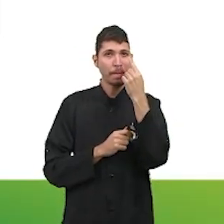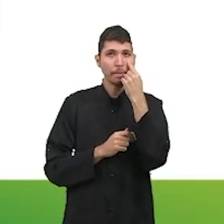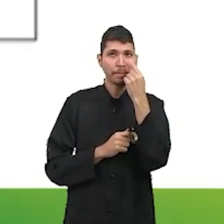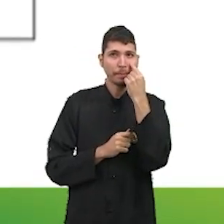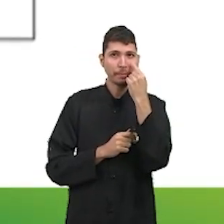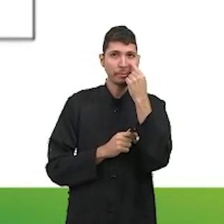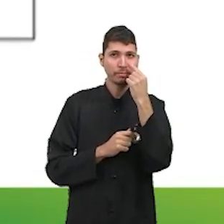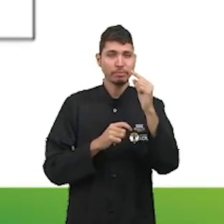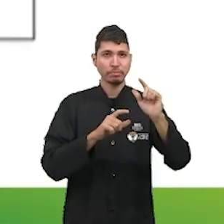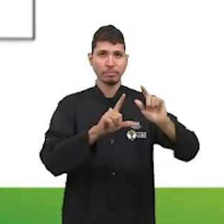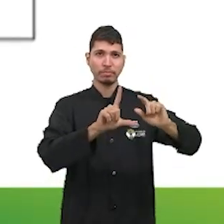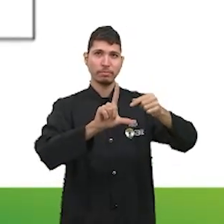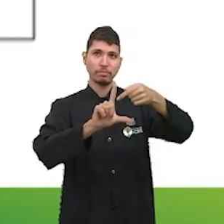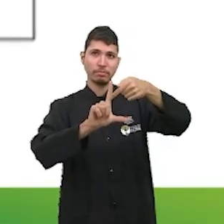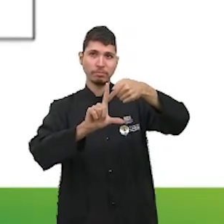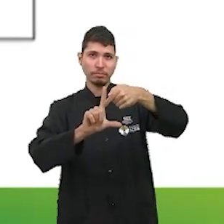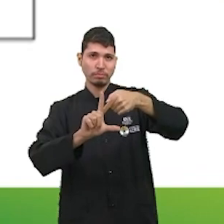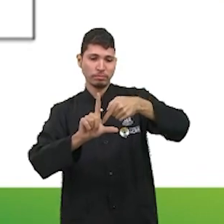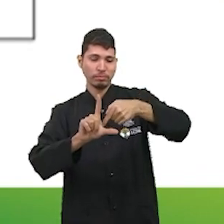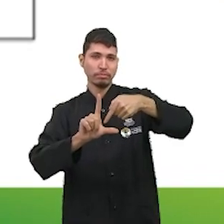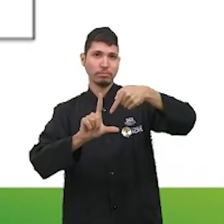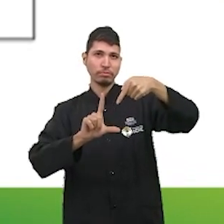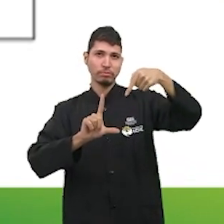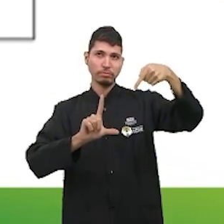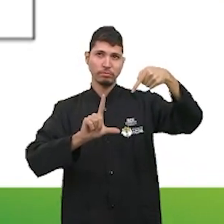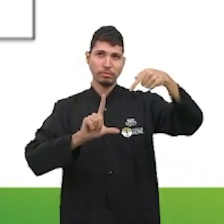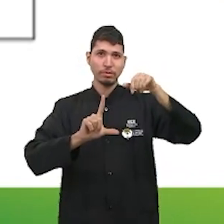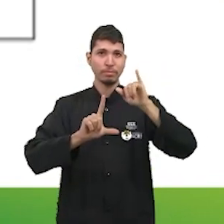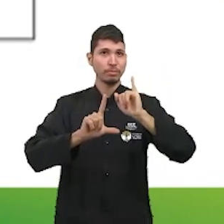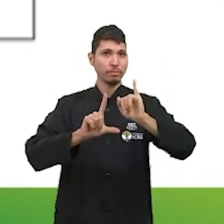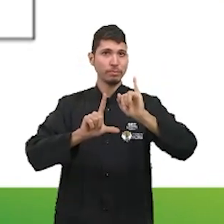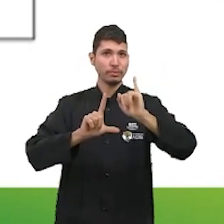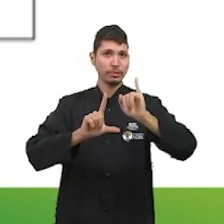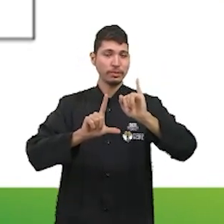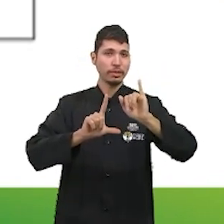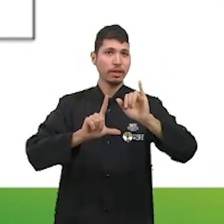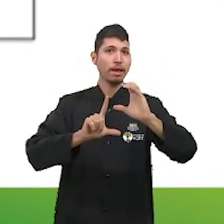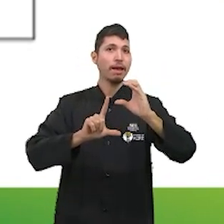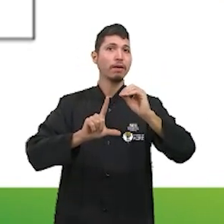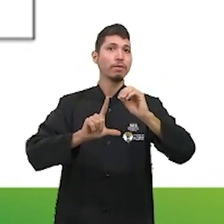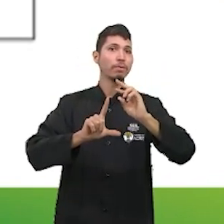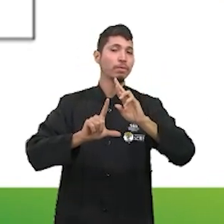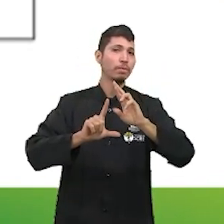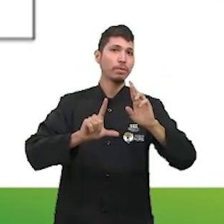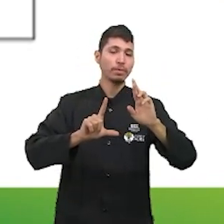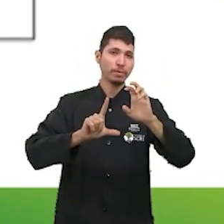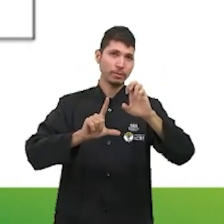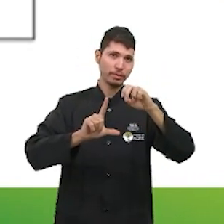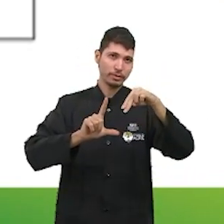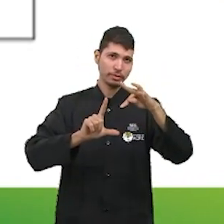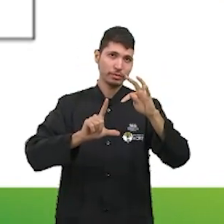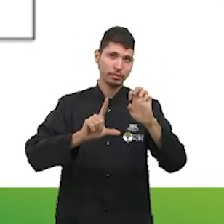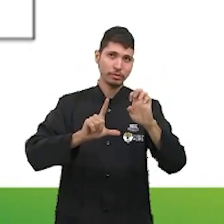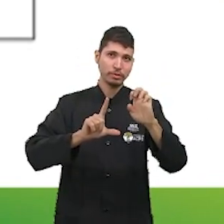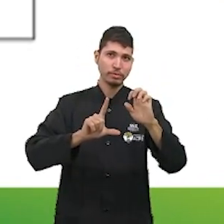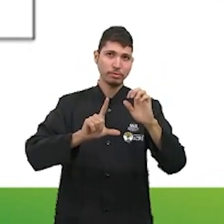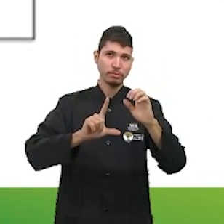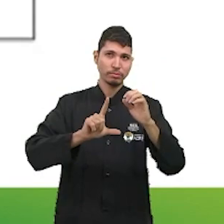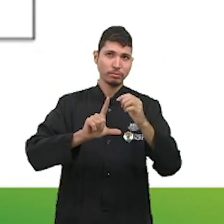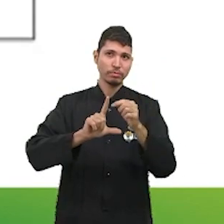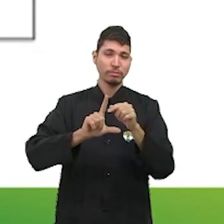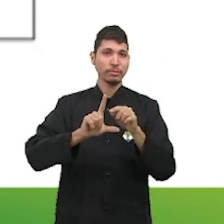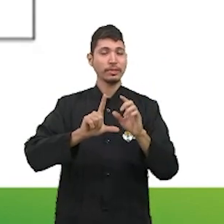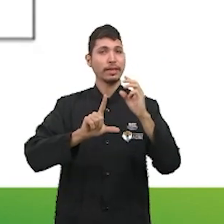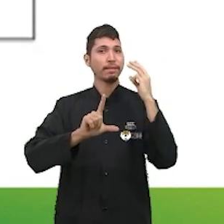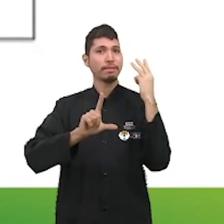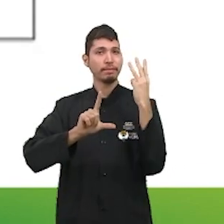2. E o nosso I, que é a nossa corrente, né? Que tá aqui no eixo X, na horizontal, vale quanto?